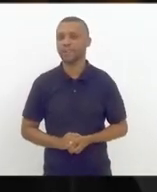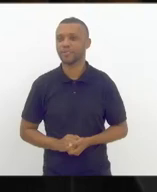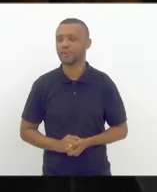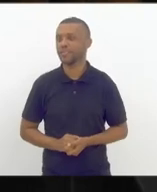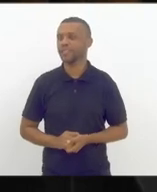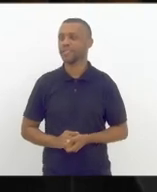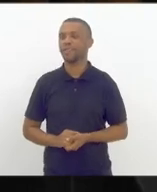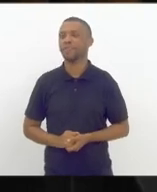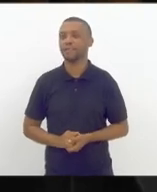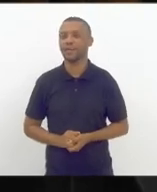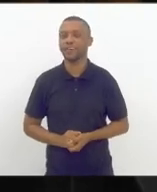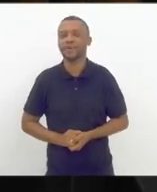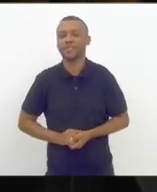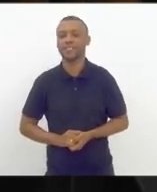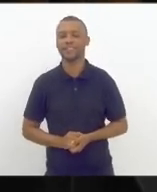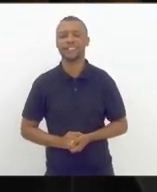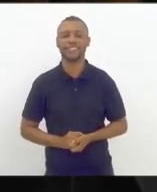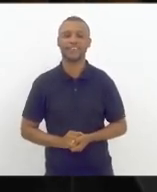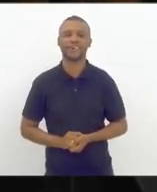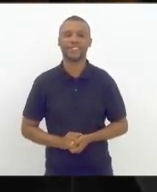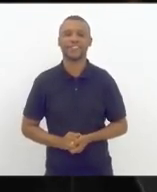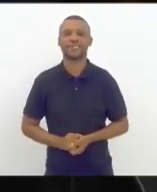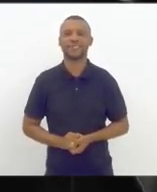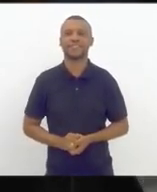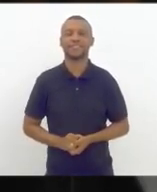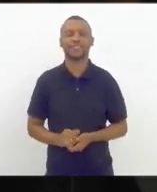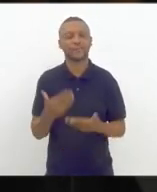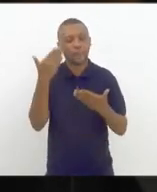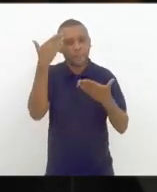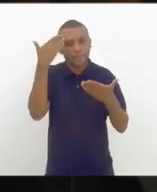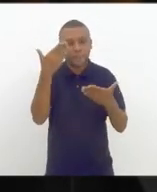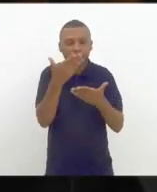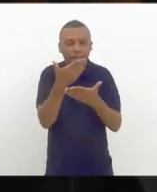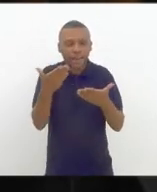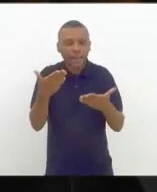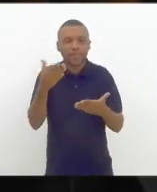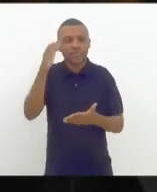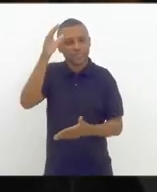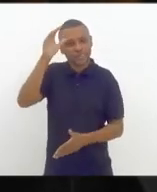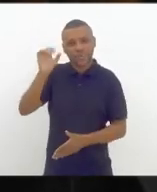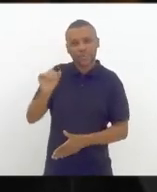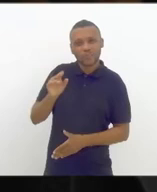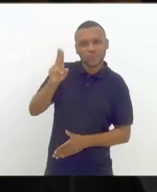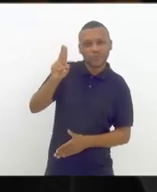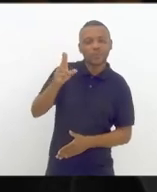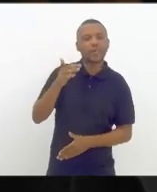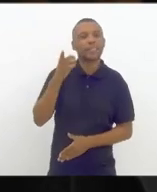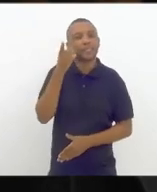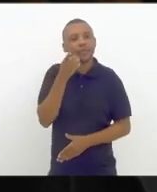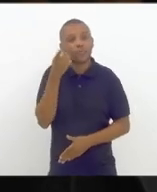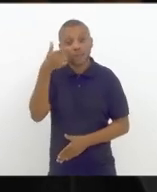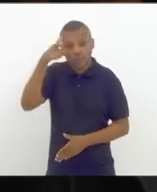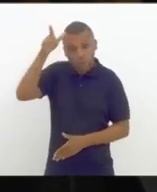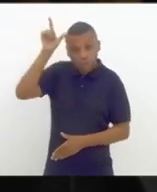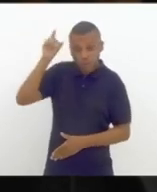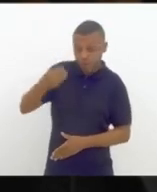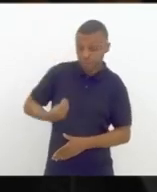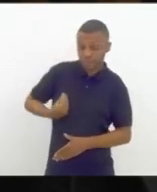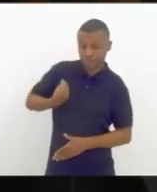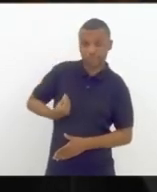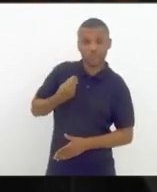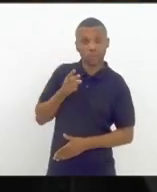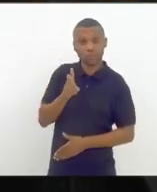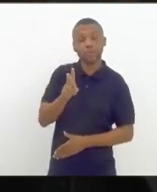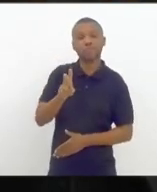Obrigado deputada tia Ju senhores deputados senhores deputadas Deputado Luiz Paulo ainda em plenário deputados que